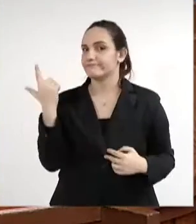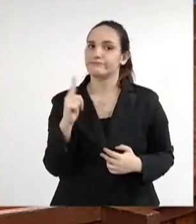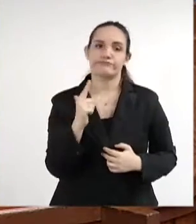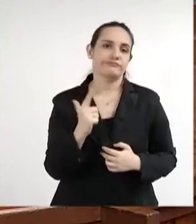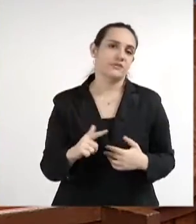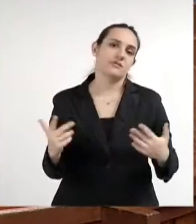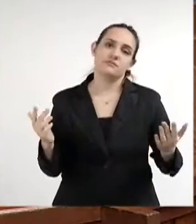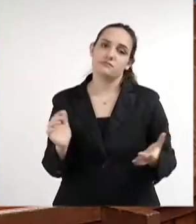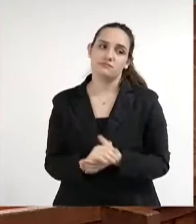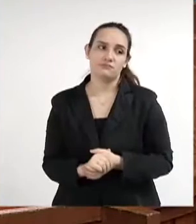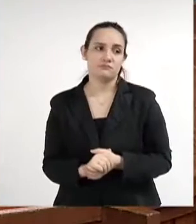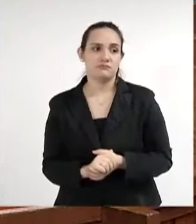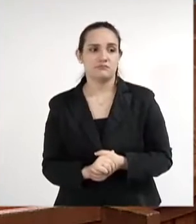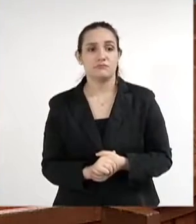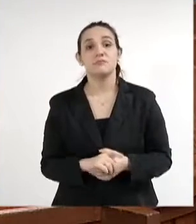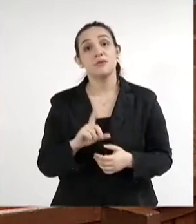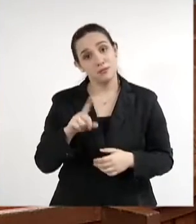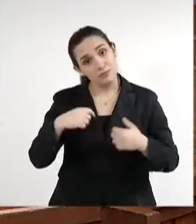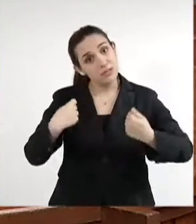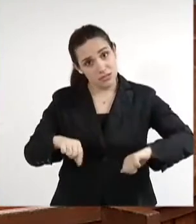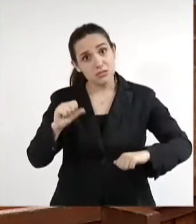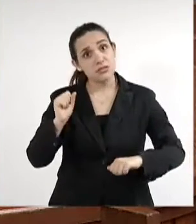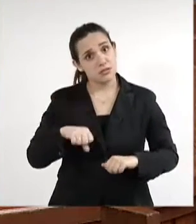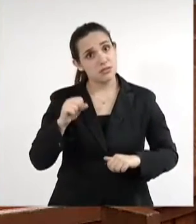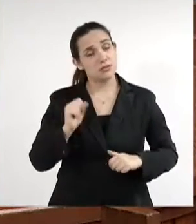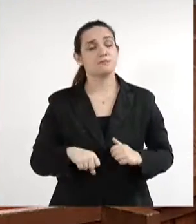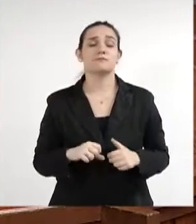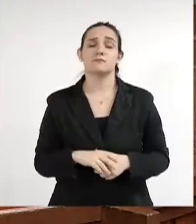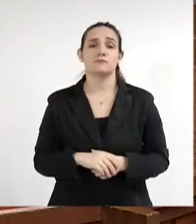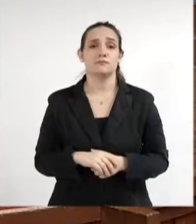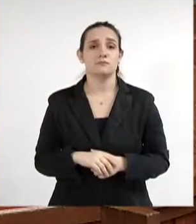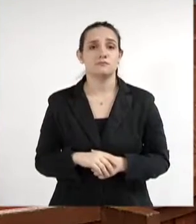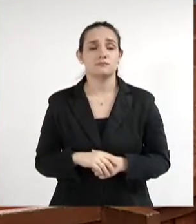sentimento. E isso é que é necessário, falta isso.